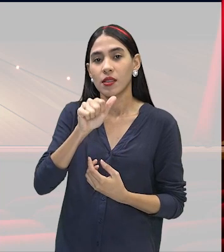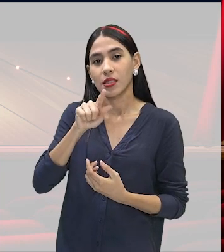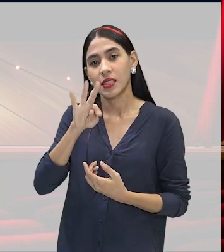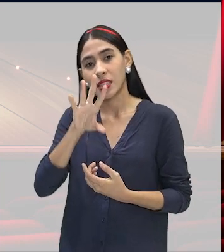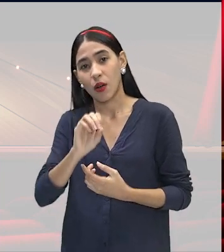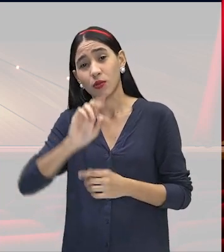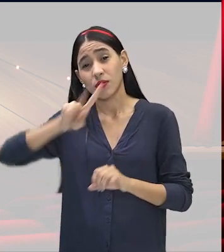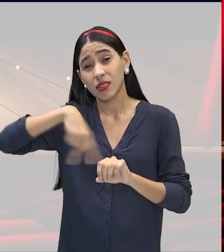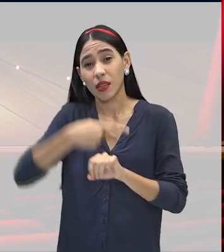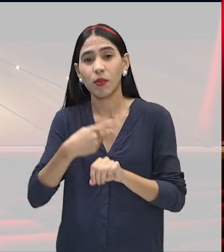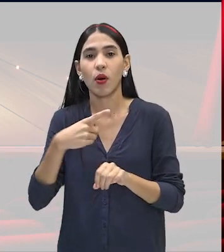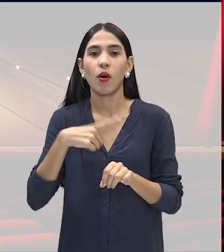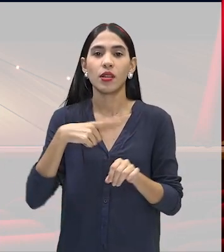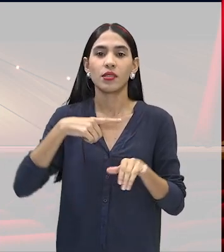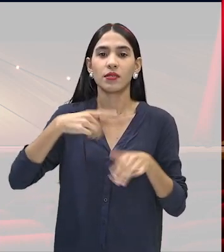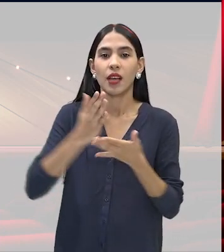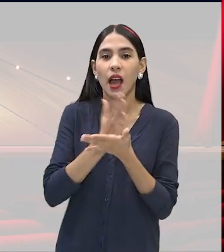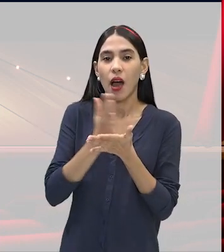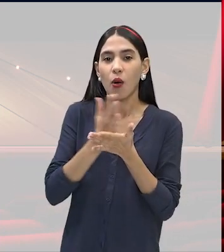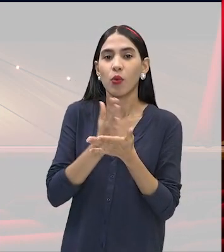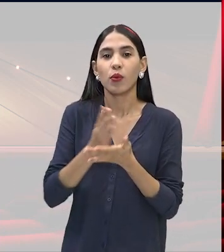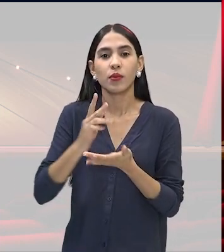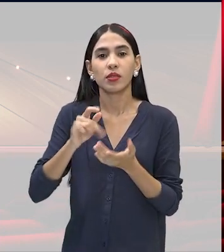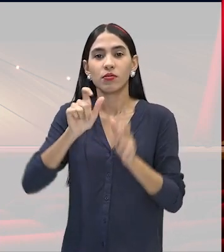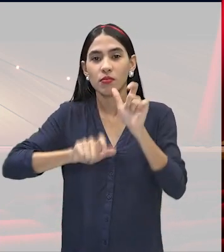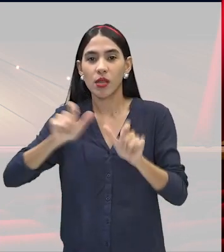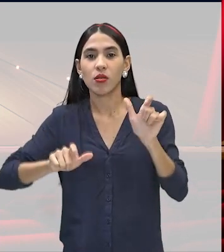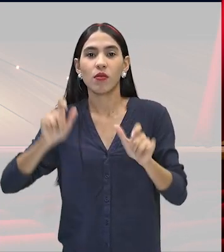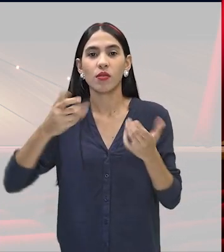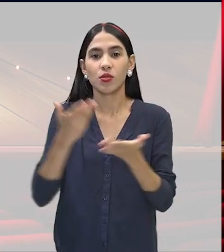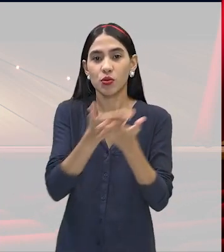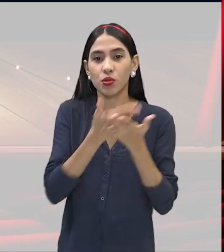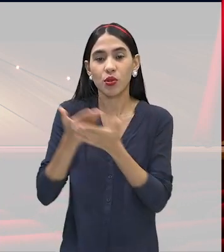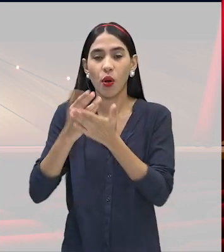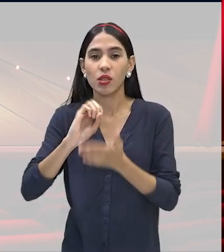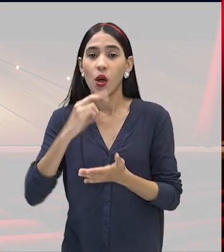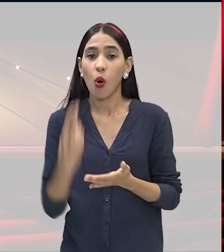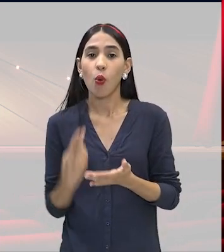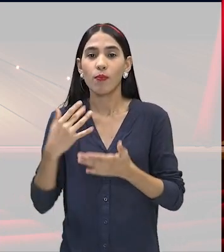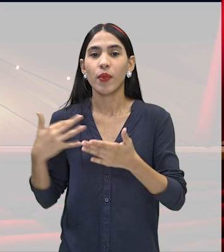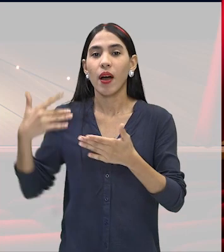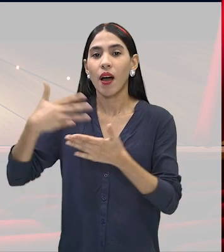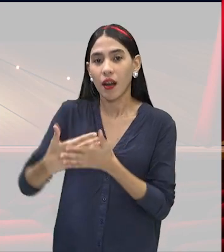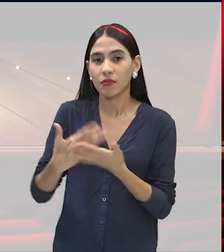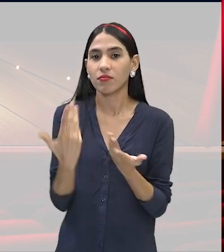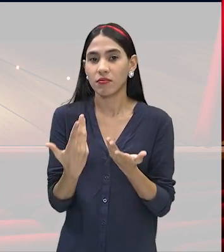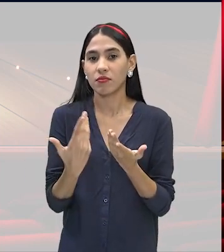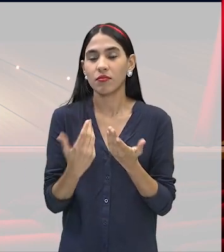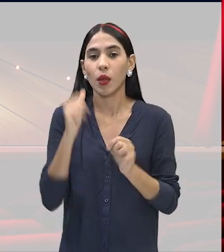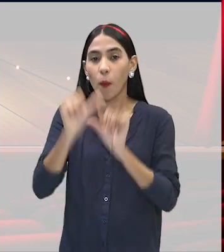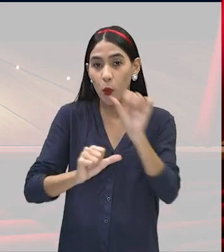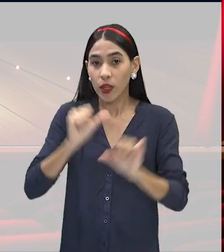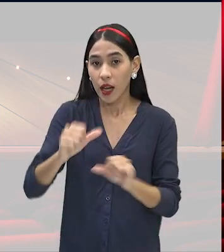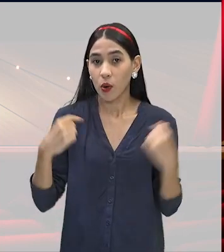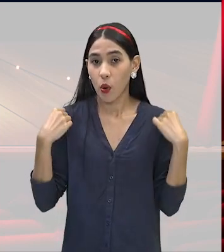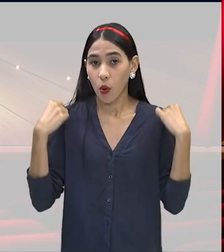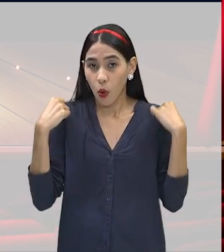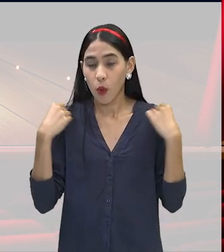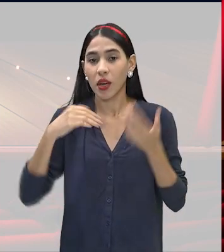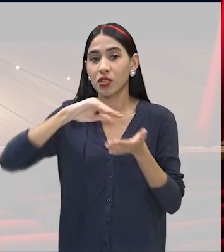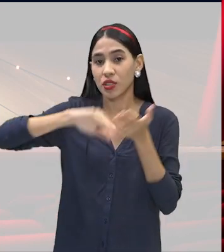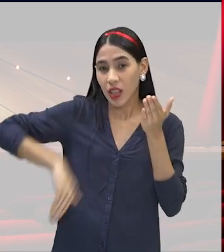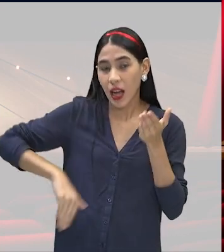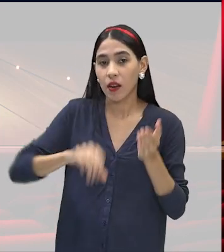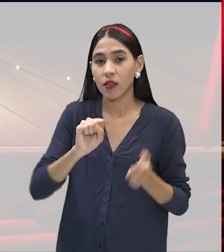tempo aí que algumas estudiosas ou bailarinas do tempo vieram e cortaram as roupas, tiraram os